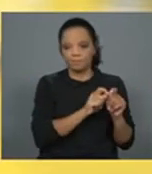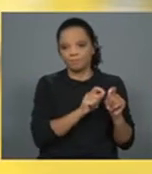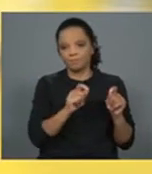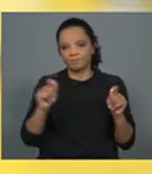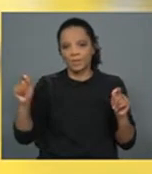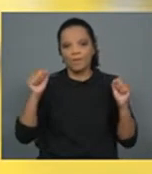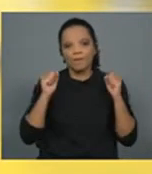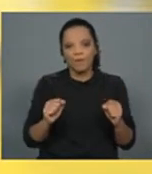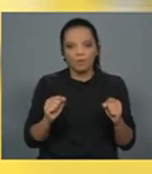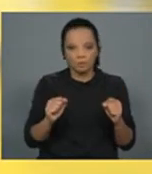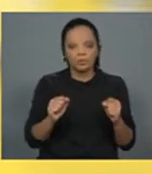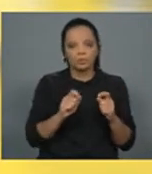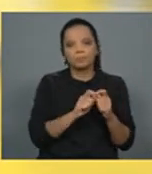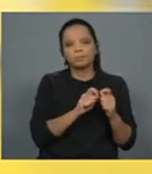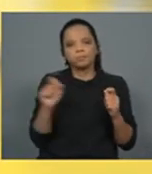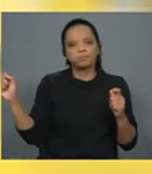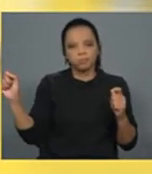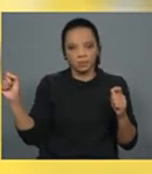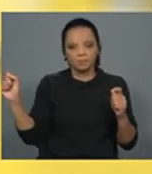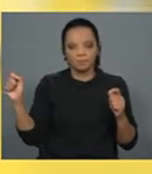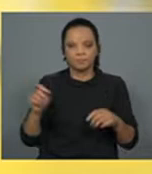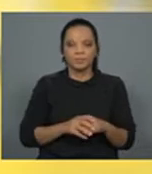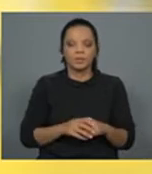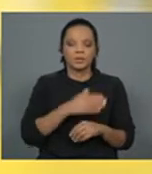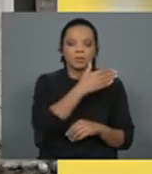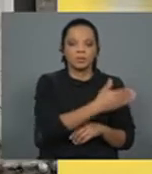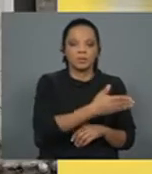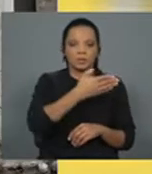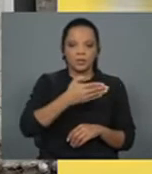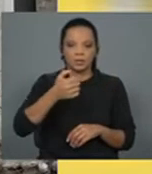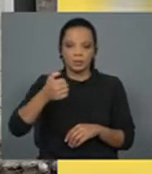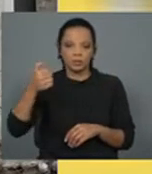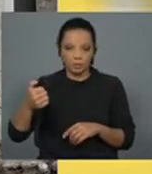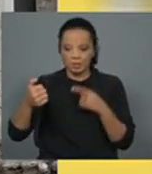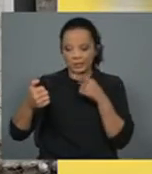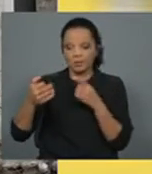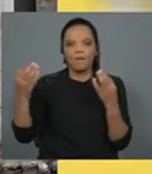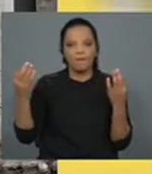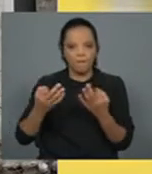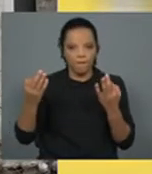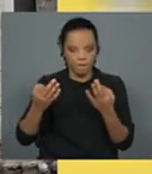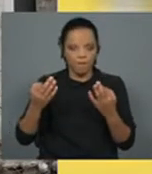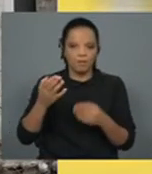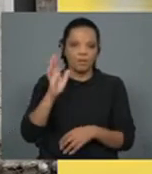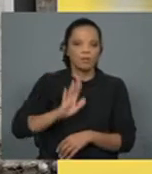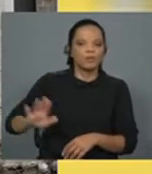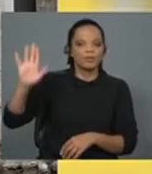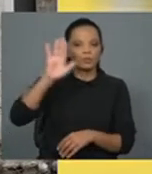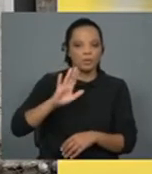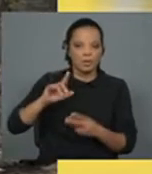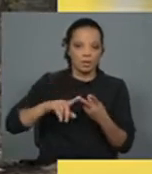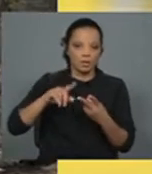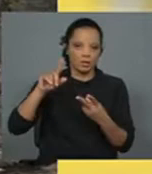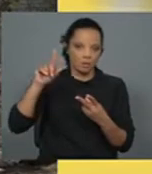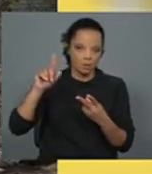fortes é muito longo. Isso aconteceu a seguir a 1755, portanto houve de facto uma grande reação, quer a nível nacional, quer